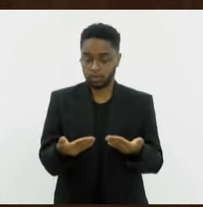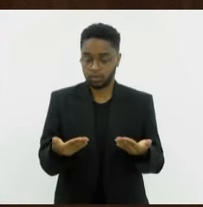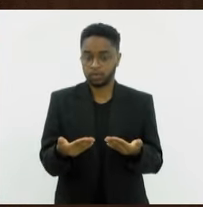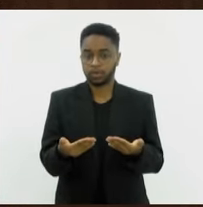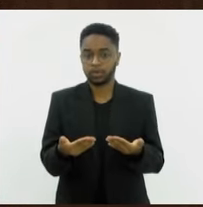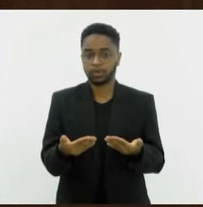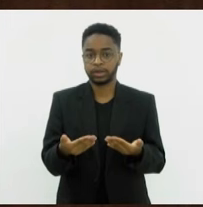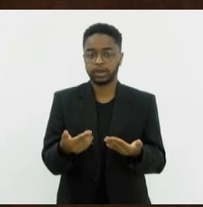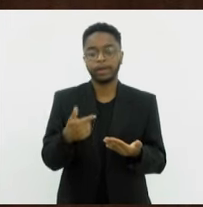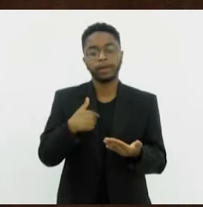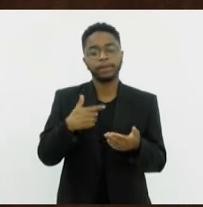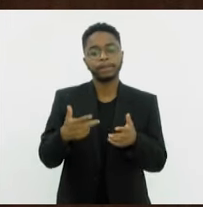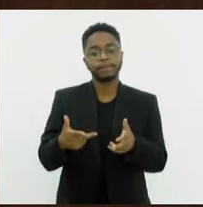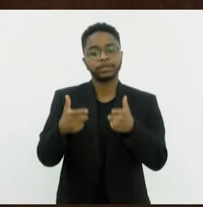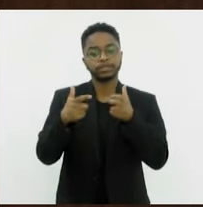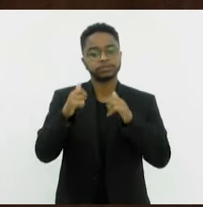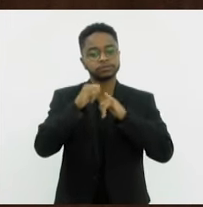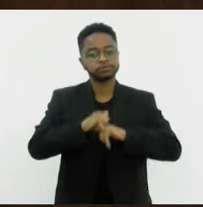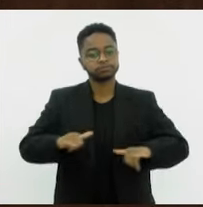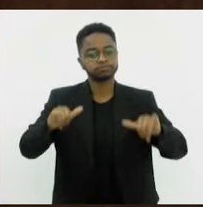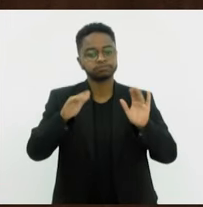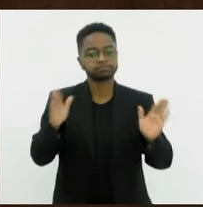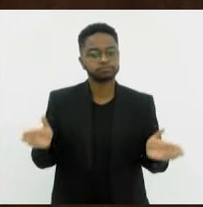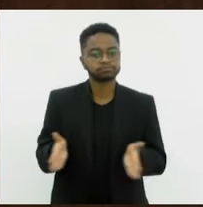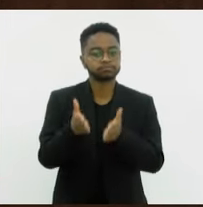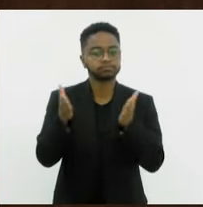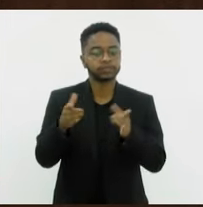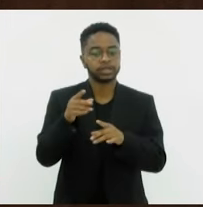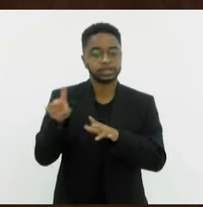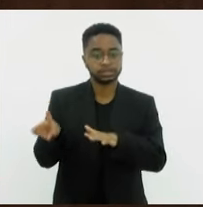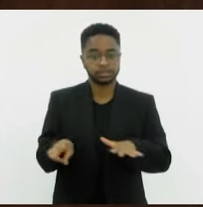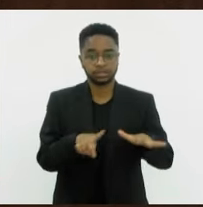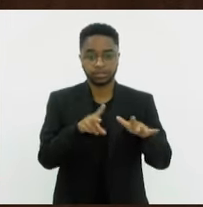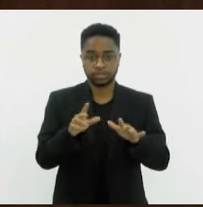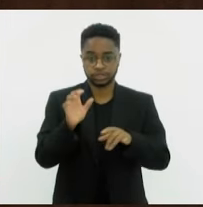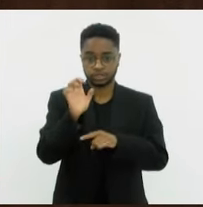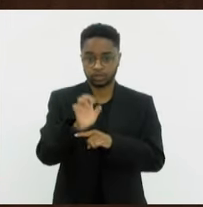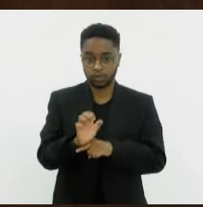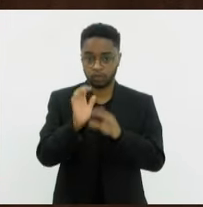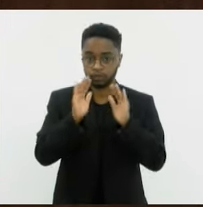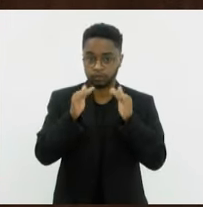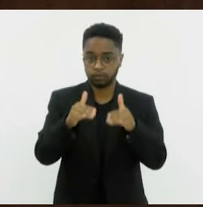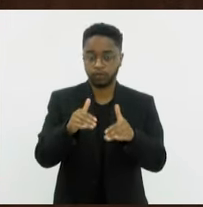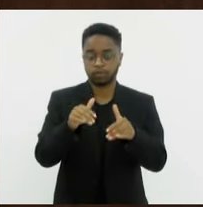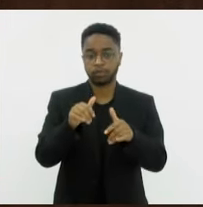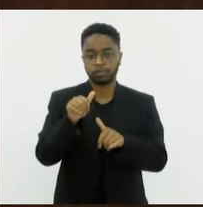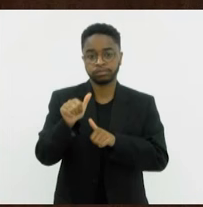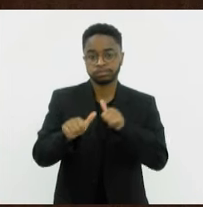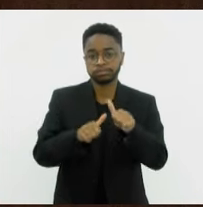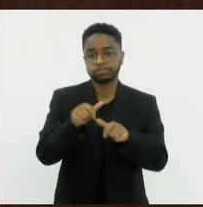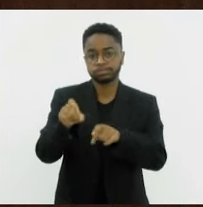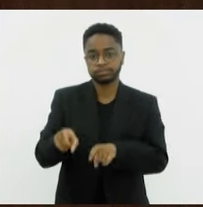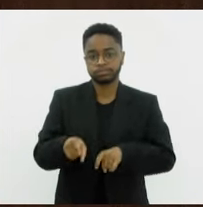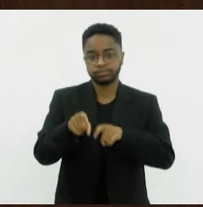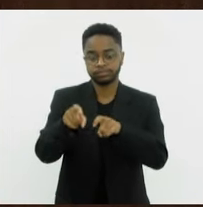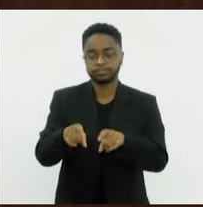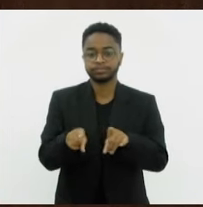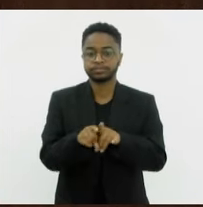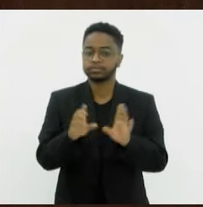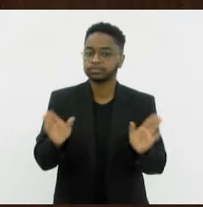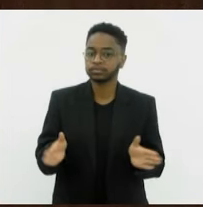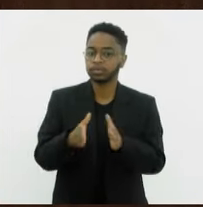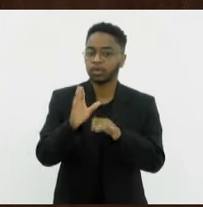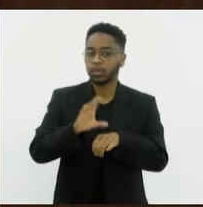a promoção e efetivação da Semana Estadual pela Reforma Agrária e pela promoção da cultura